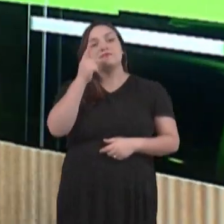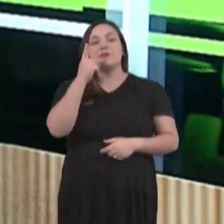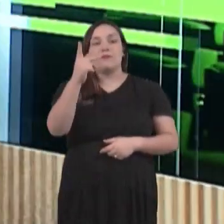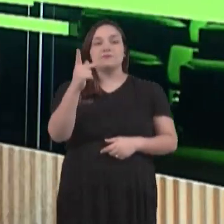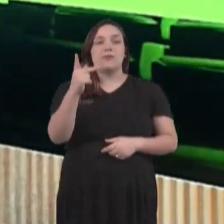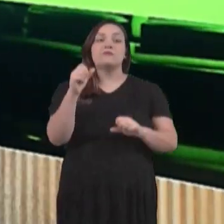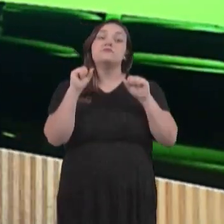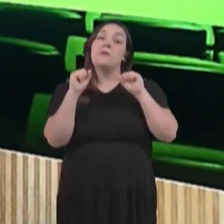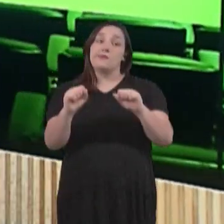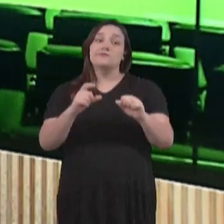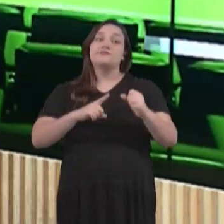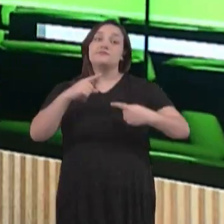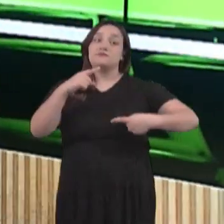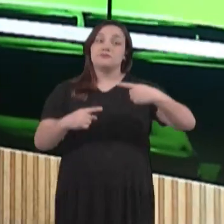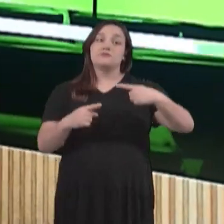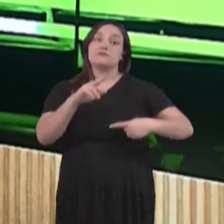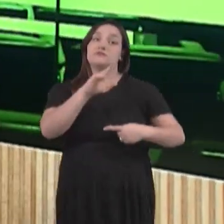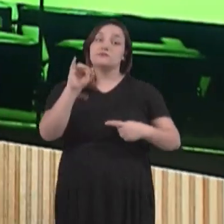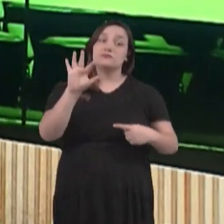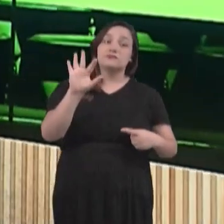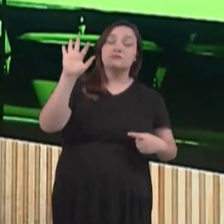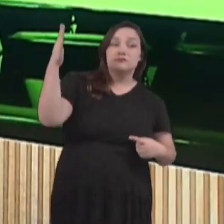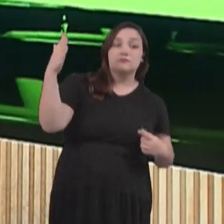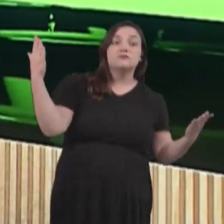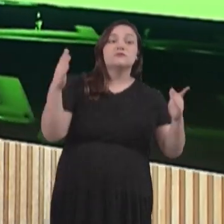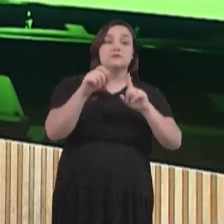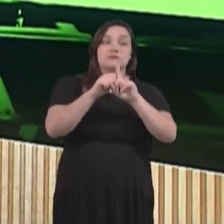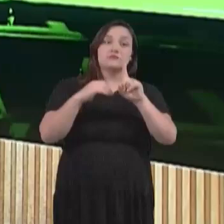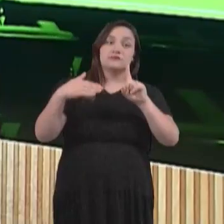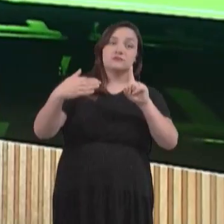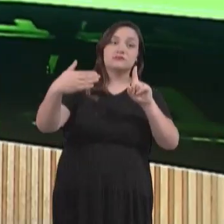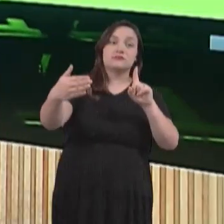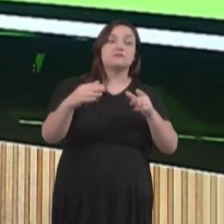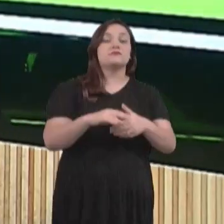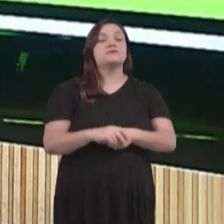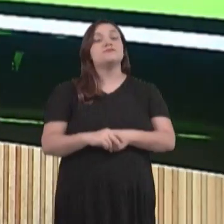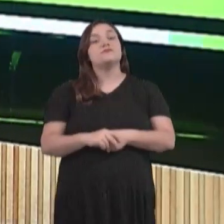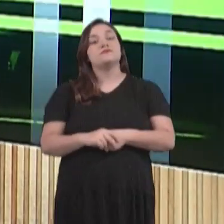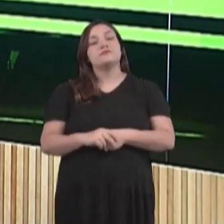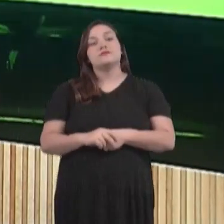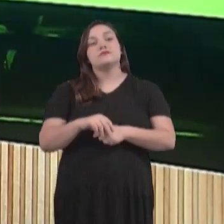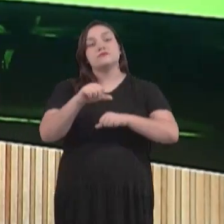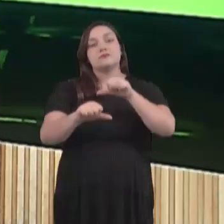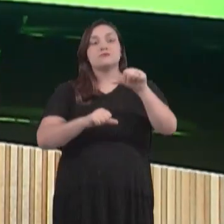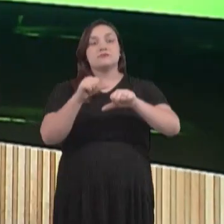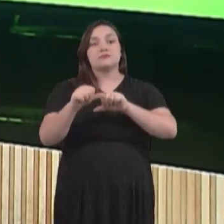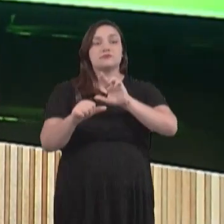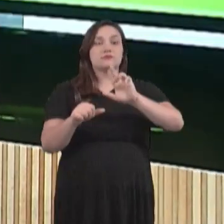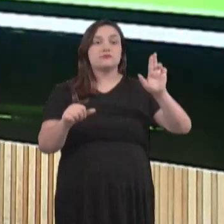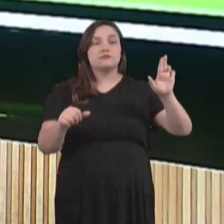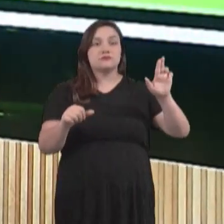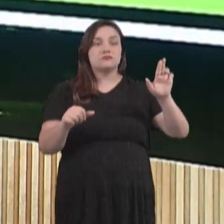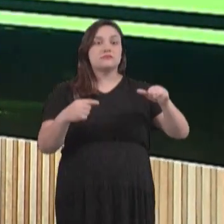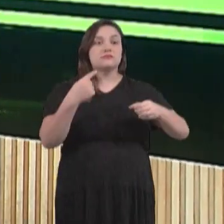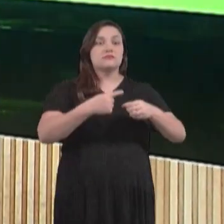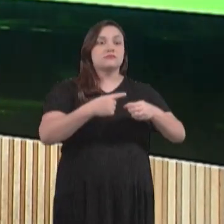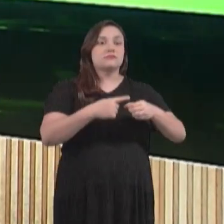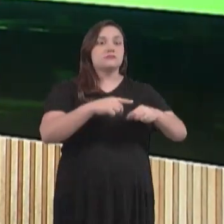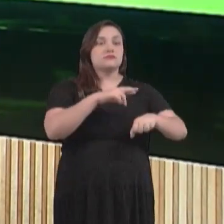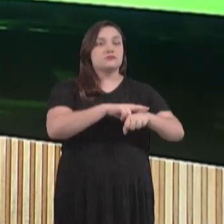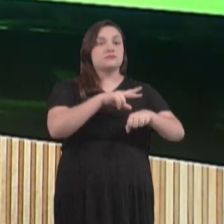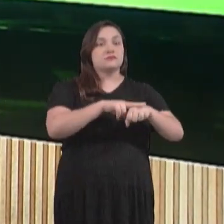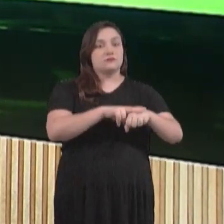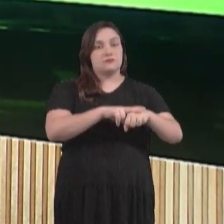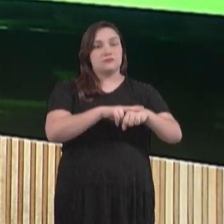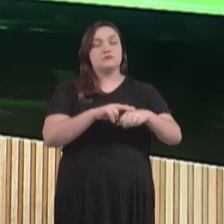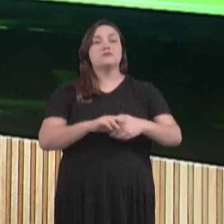falou sobre um possível debate que deve acontecer nos próximos meses aqui na Lemes. A possibilidade de mudança no nome da cidade de Rio Verde de